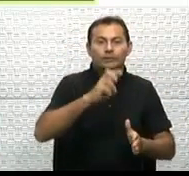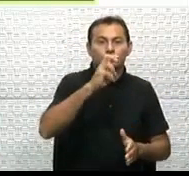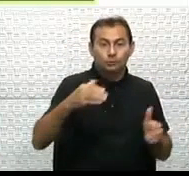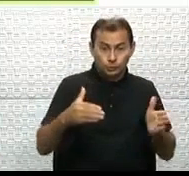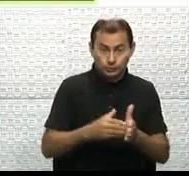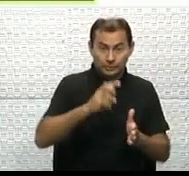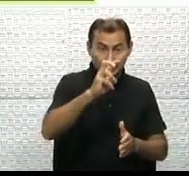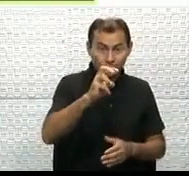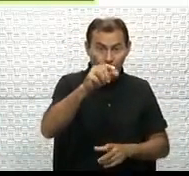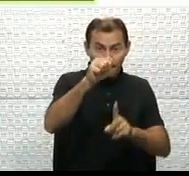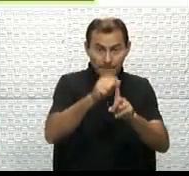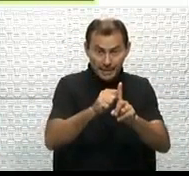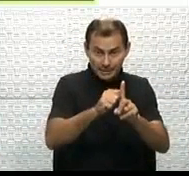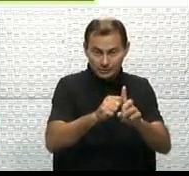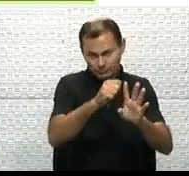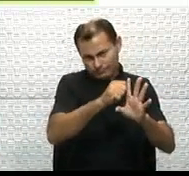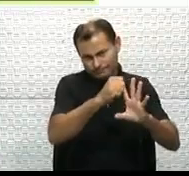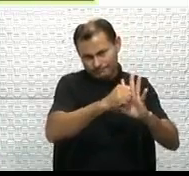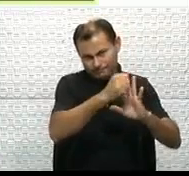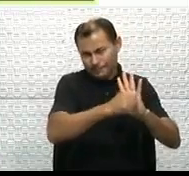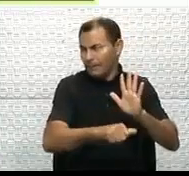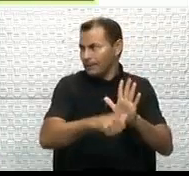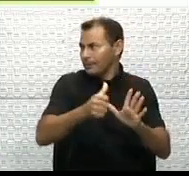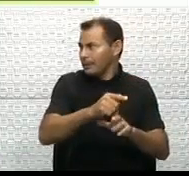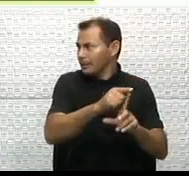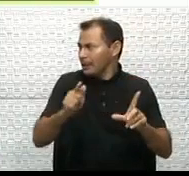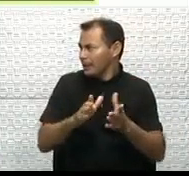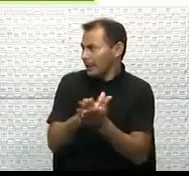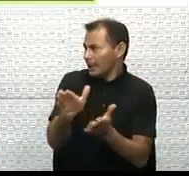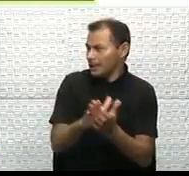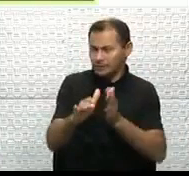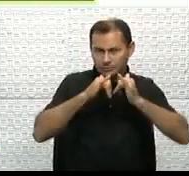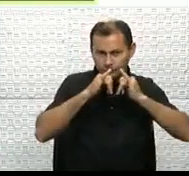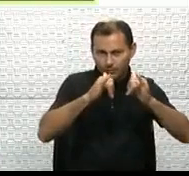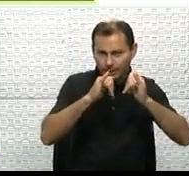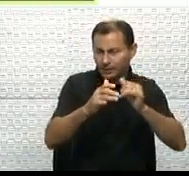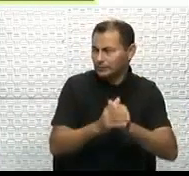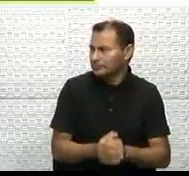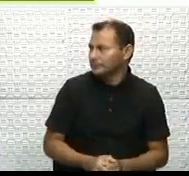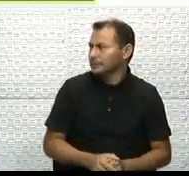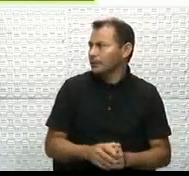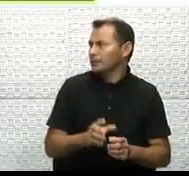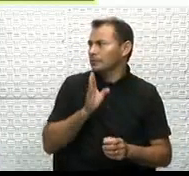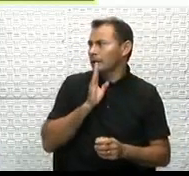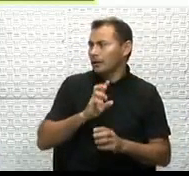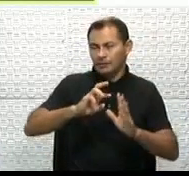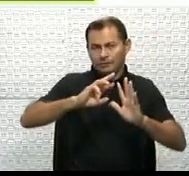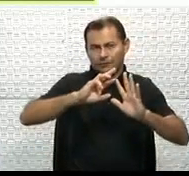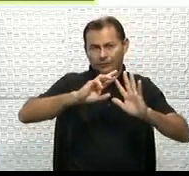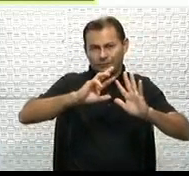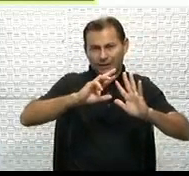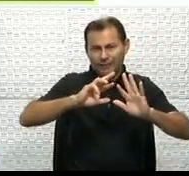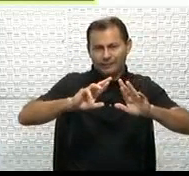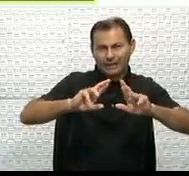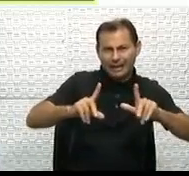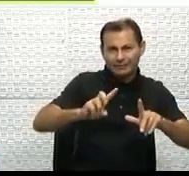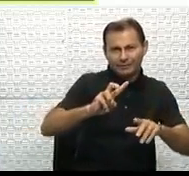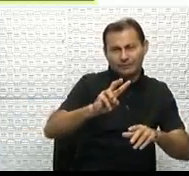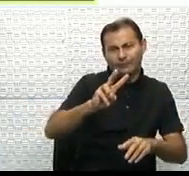meses. Então perceba que nós temos, na primeira linha, gastos com propaganda, que eu vou chamar de variável